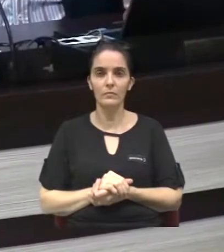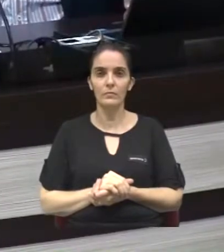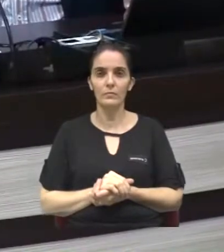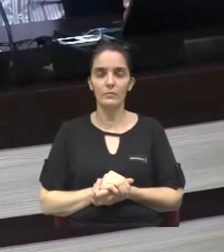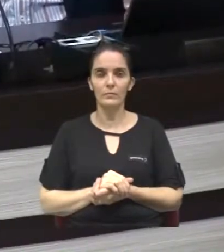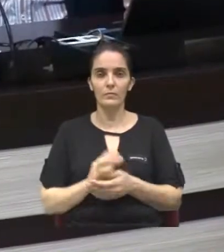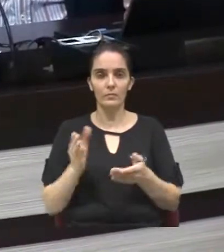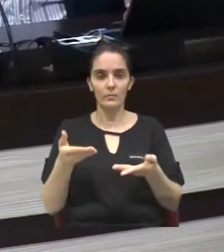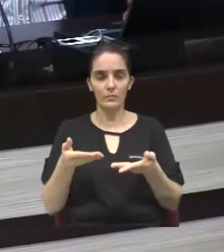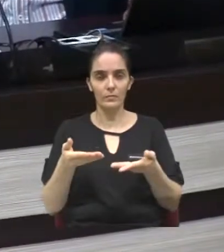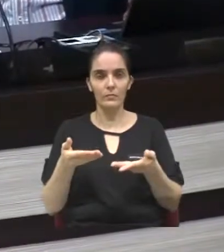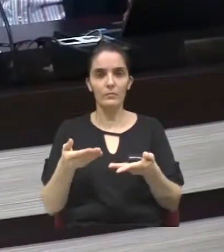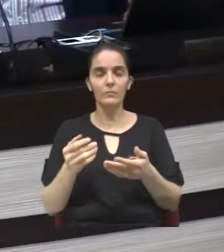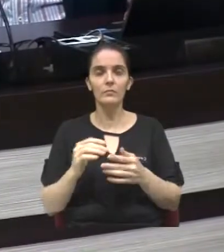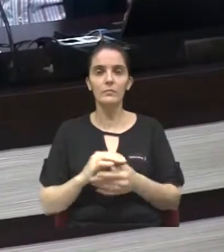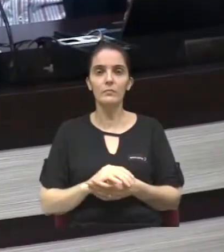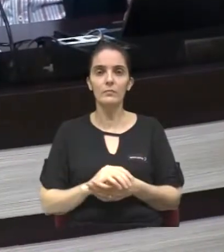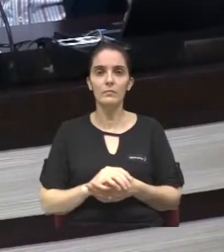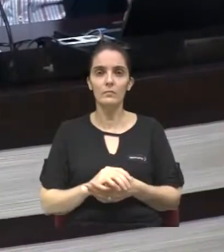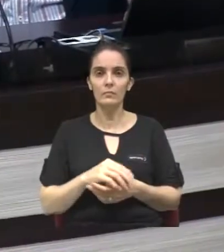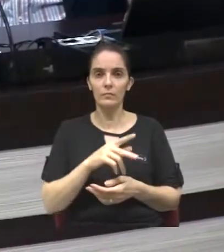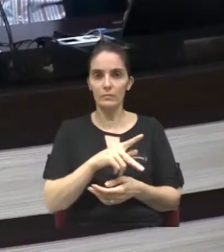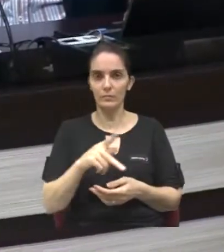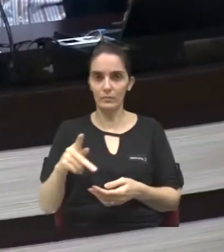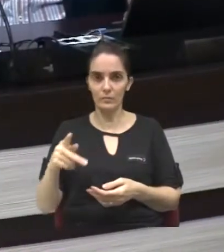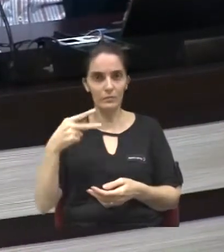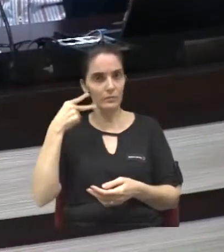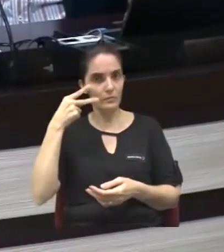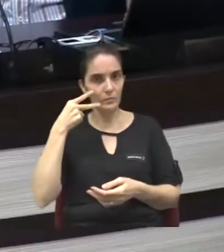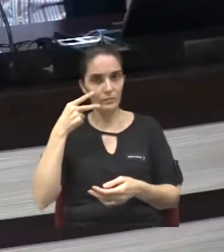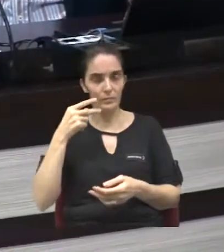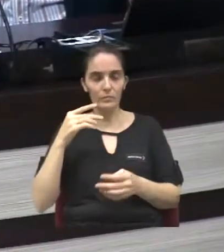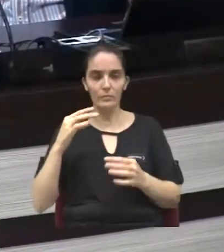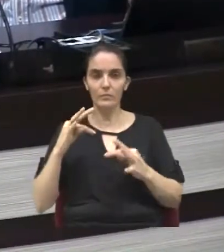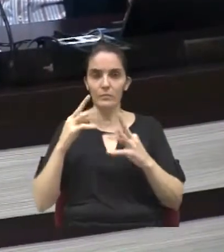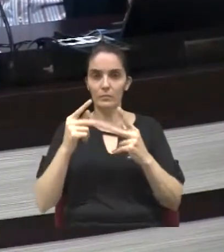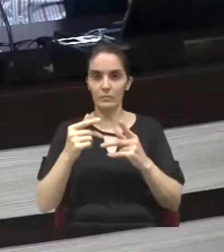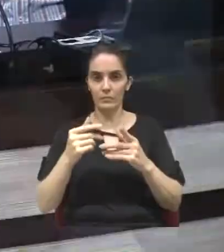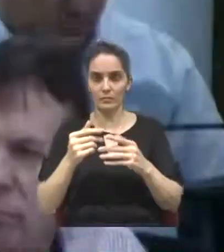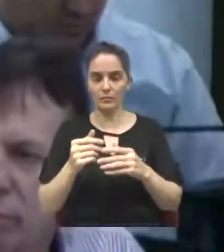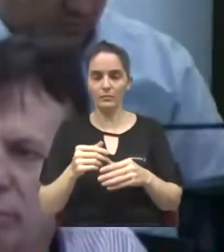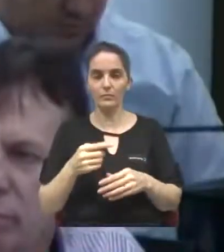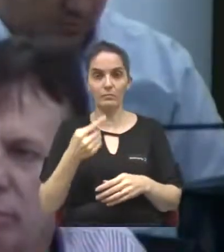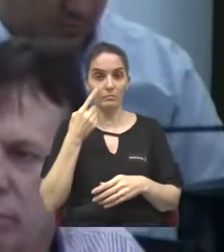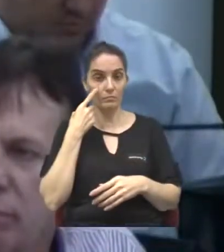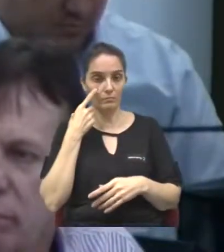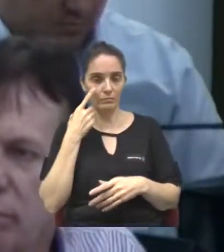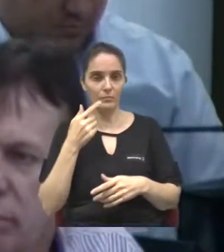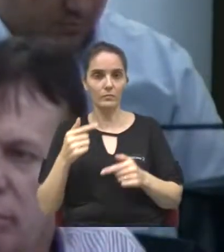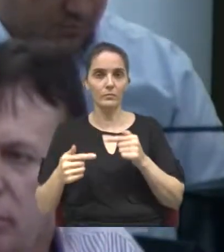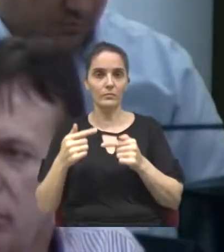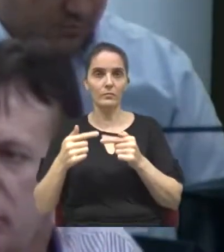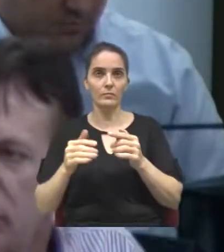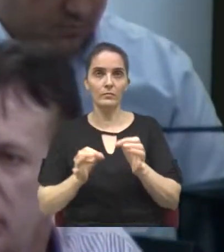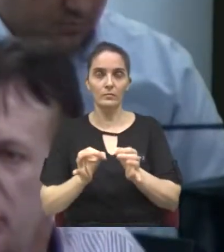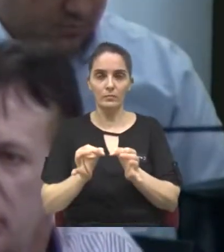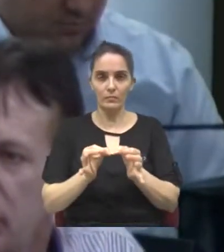Agora sim, senhor presidente, nobres pares, público que nos acompanha, para a discussão do projeto,